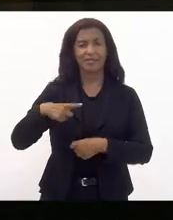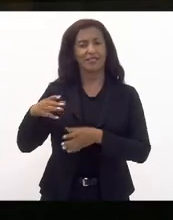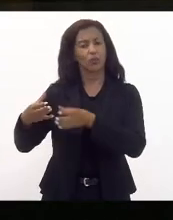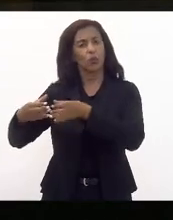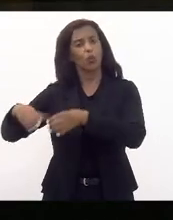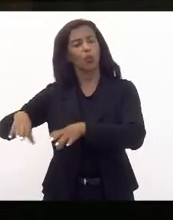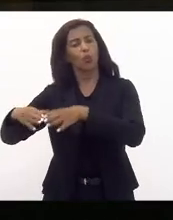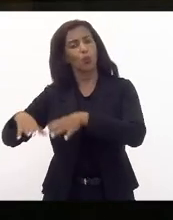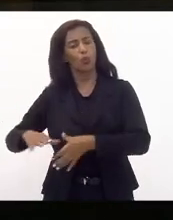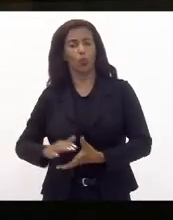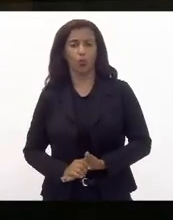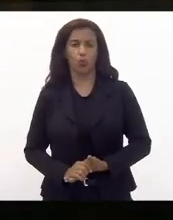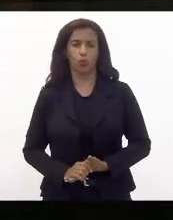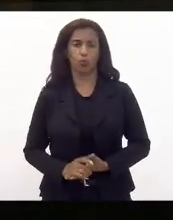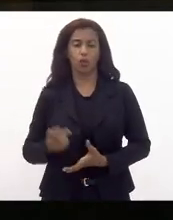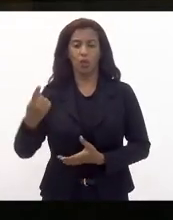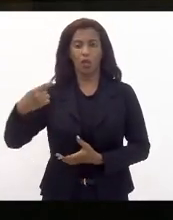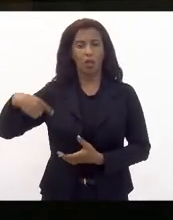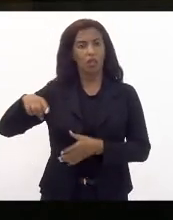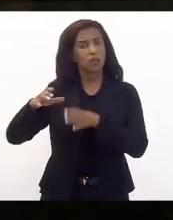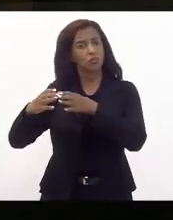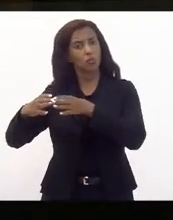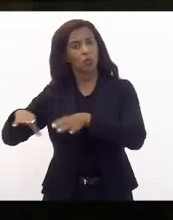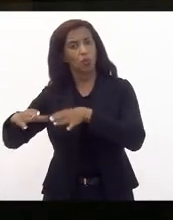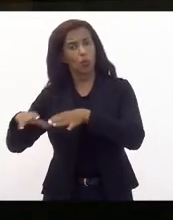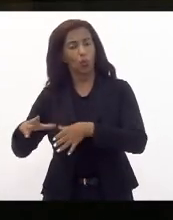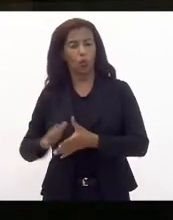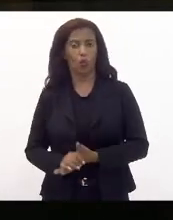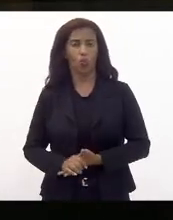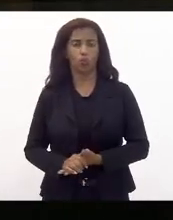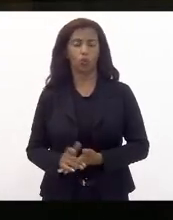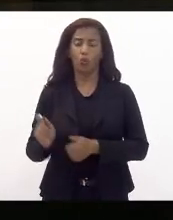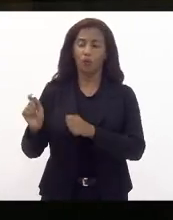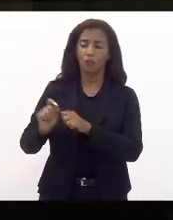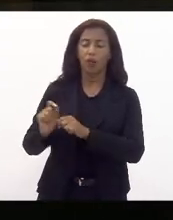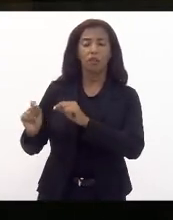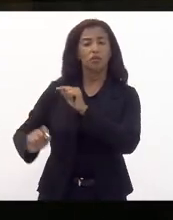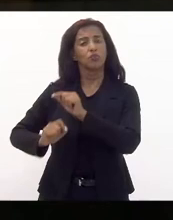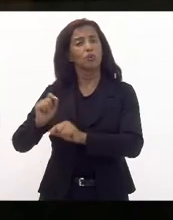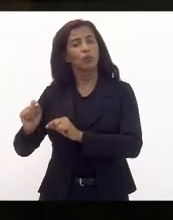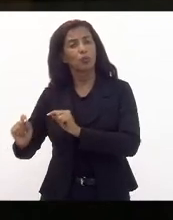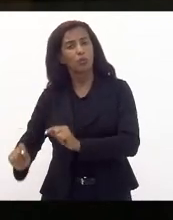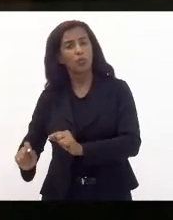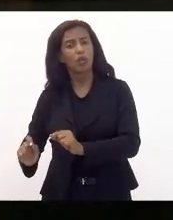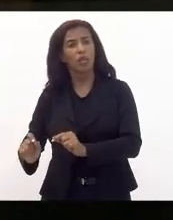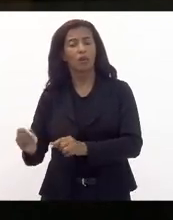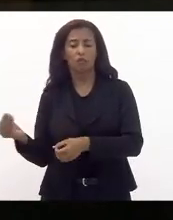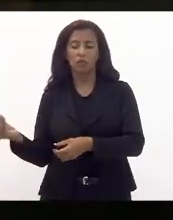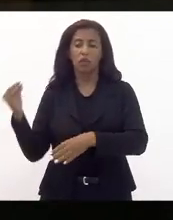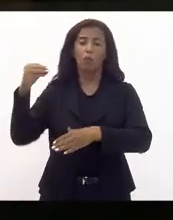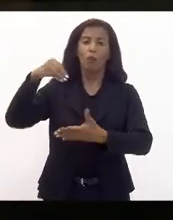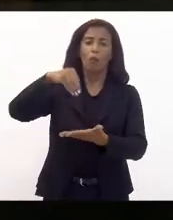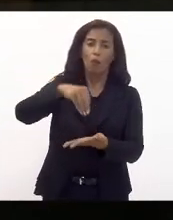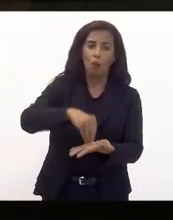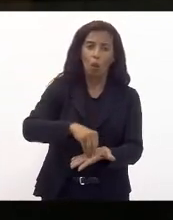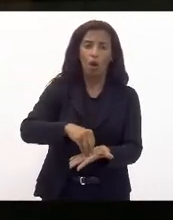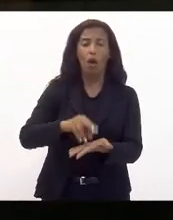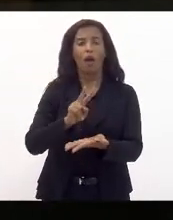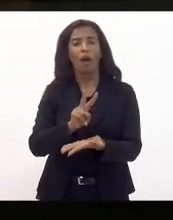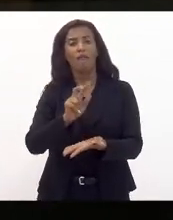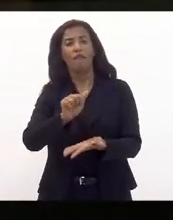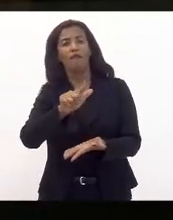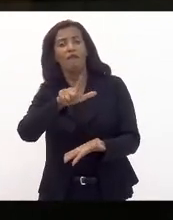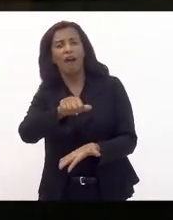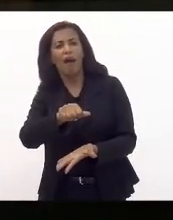os concursos esses concursos fazem com que você preencha as